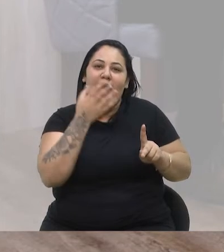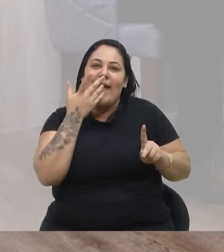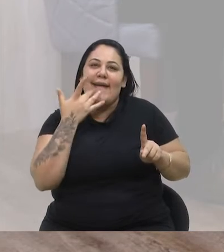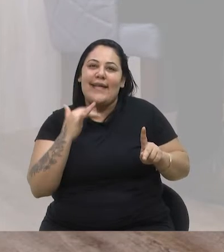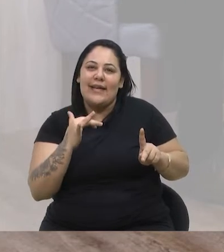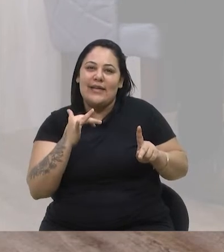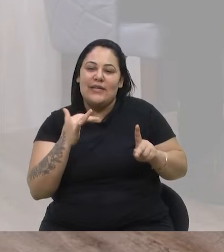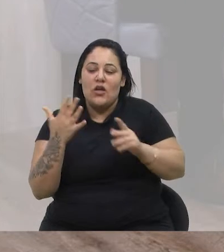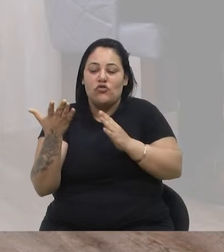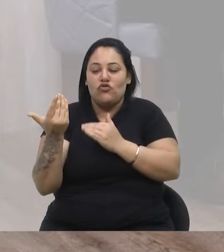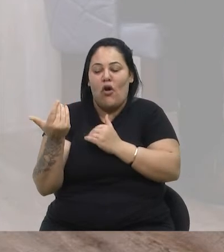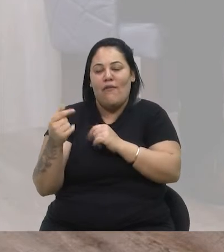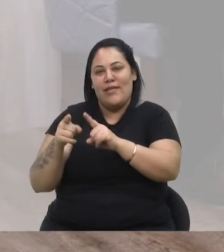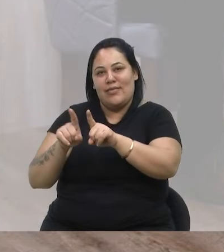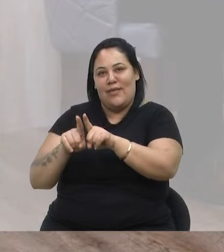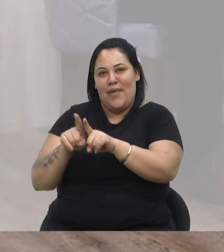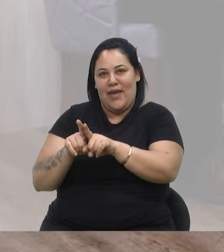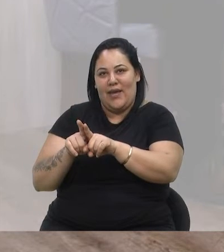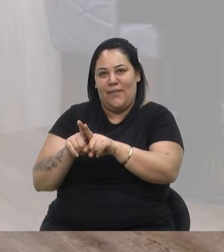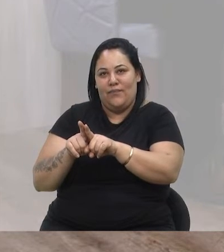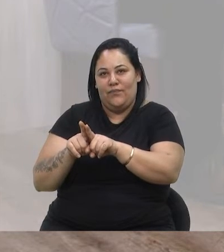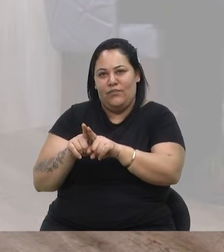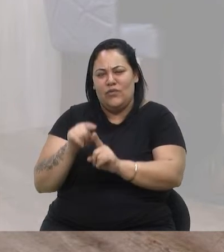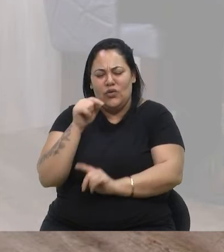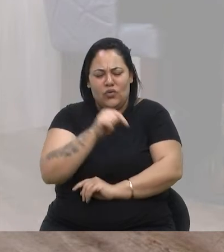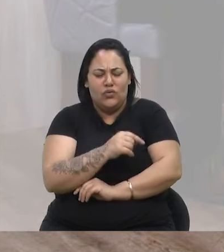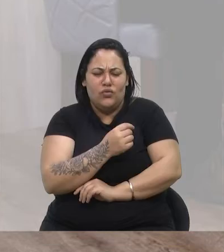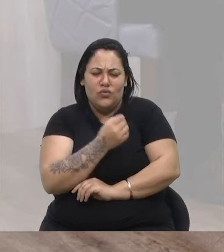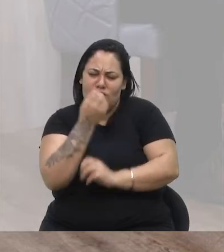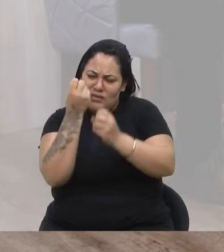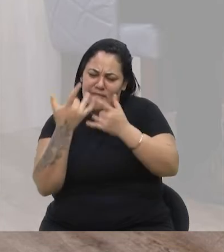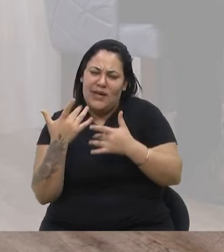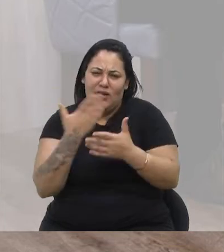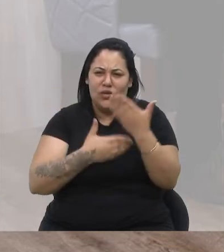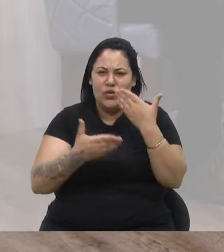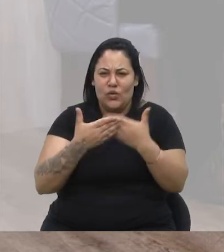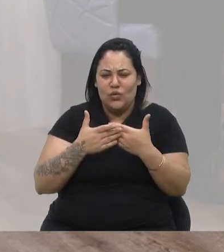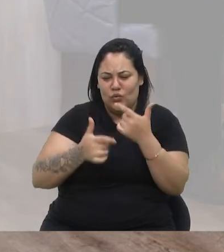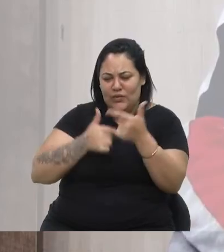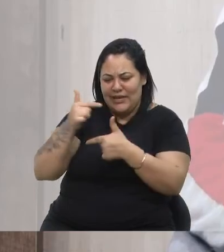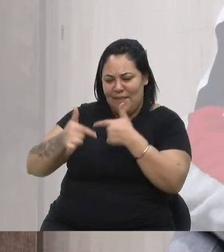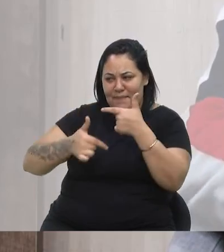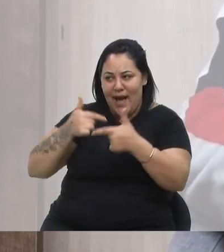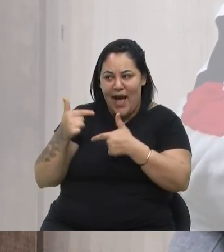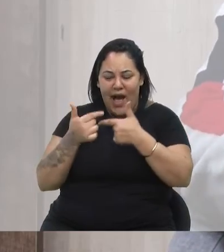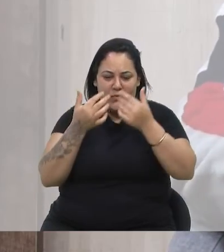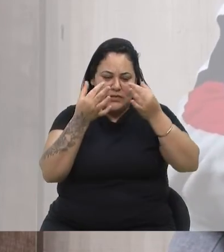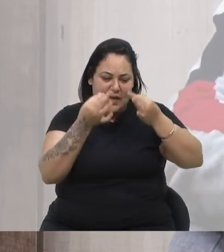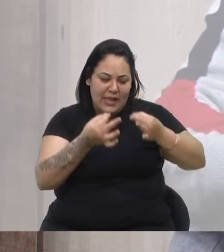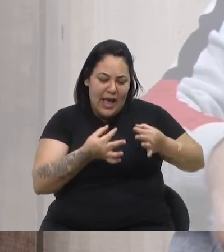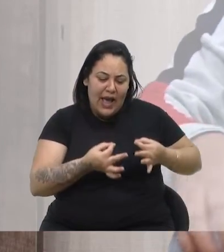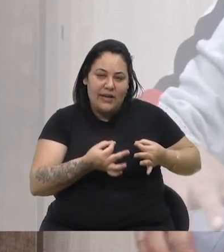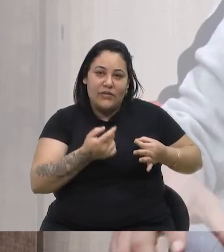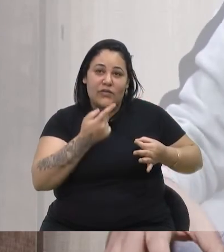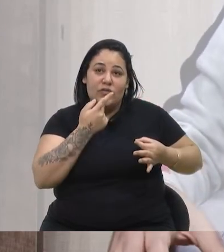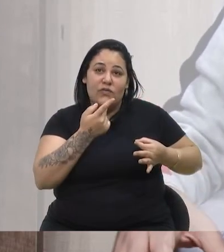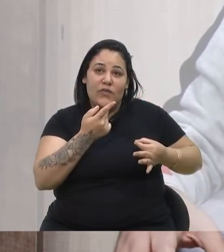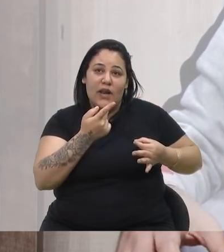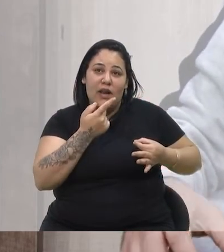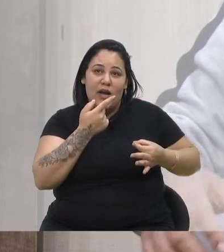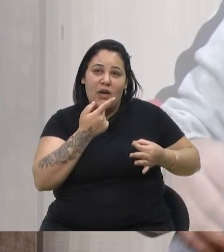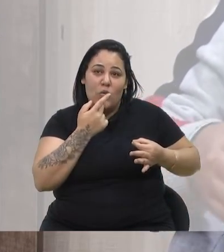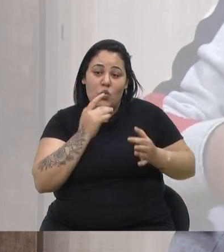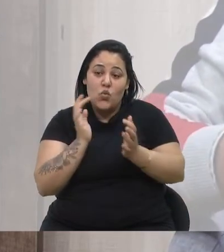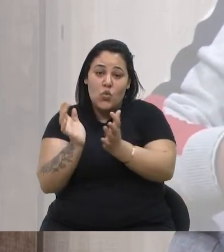junto ao público-alvo maior, que são as crianças e os adolescentes. Tu já colocas de todo um trabalho de